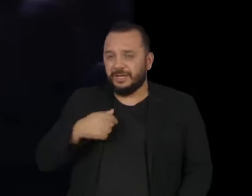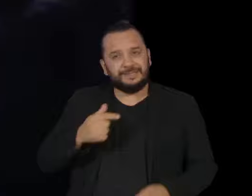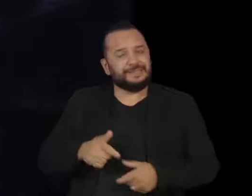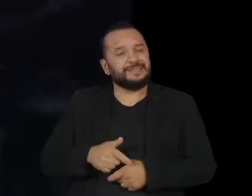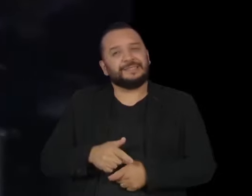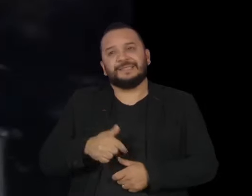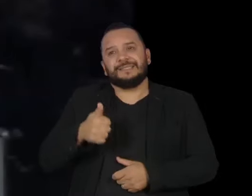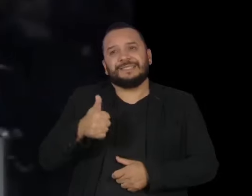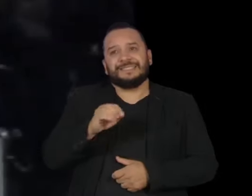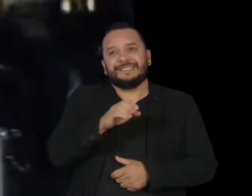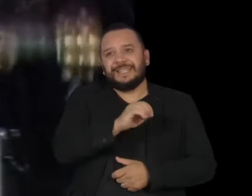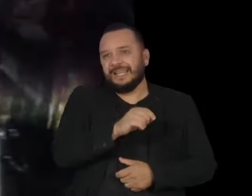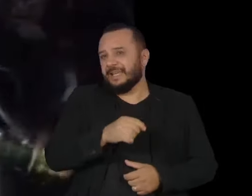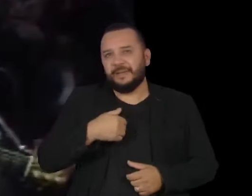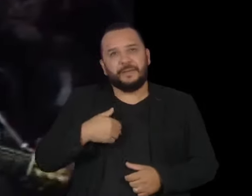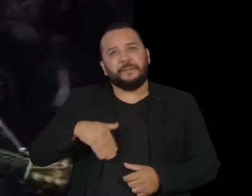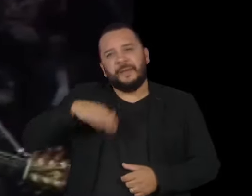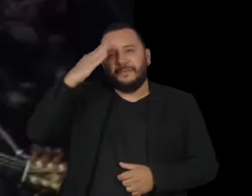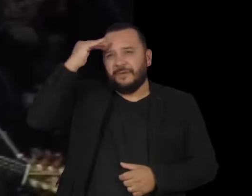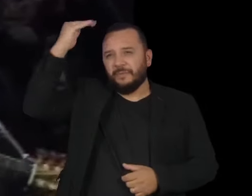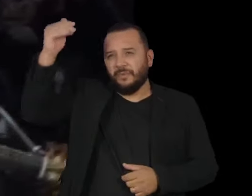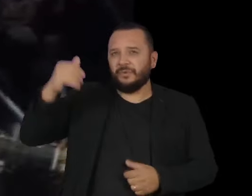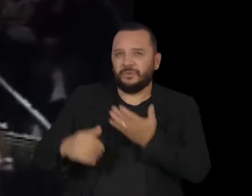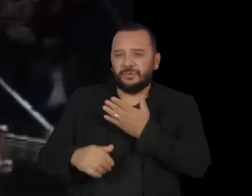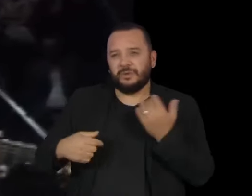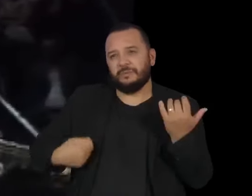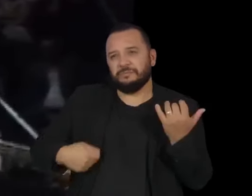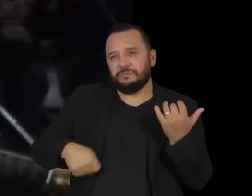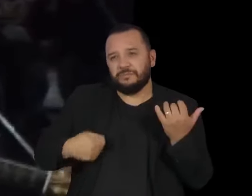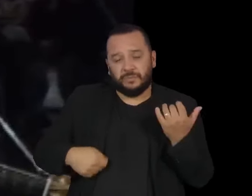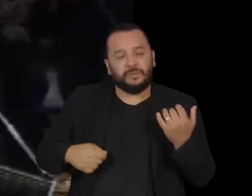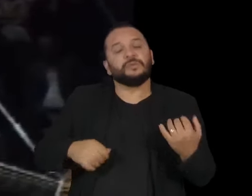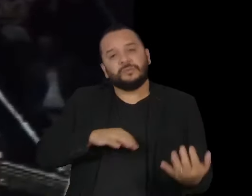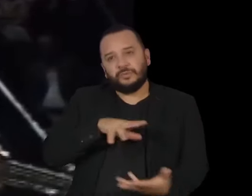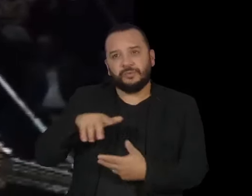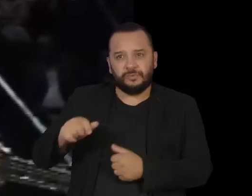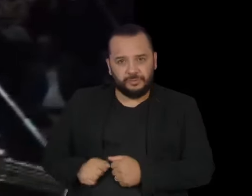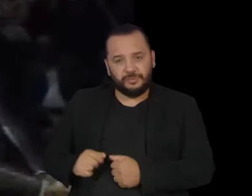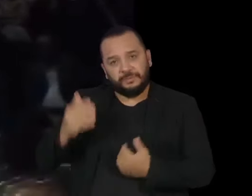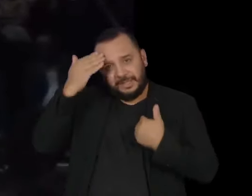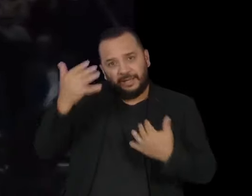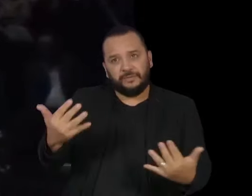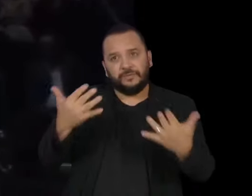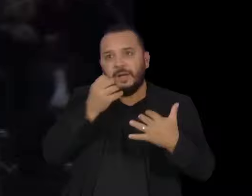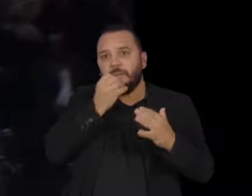artistas de todos os tempos. Muito obrigada pela companhia, uma ótima noite a todos e até amanhã.